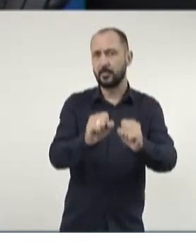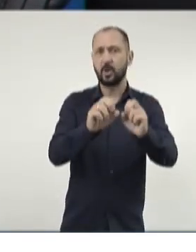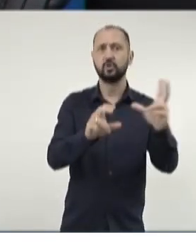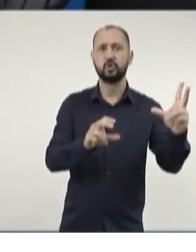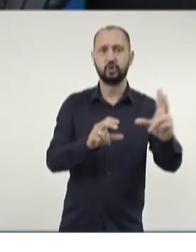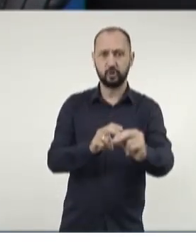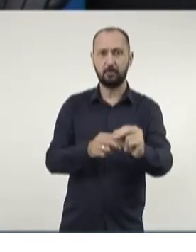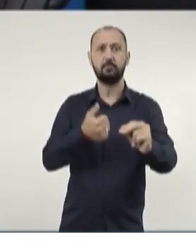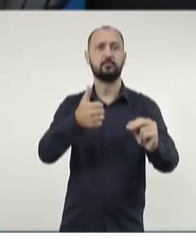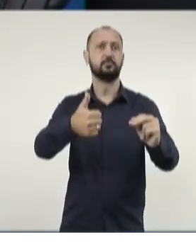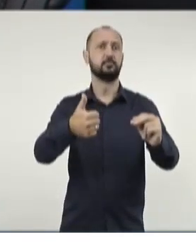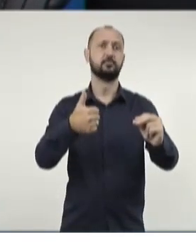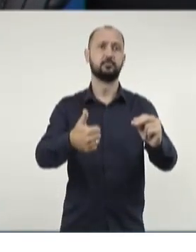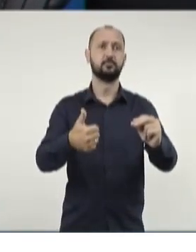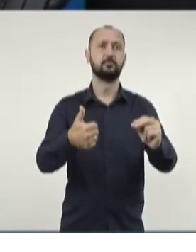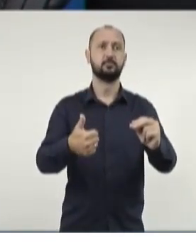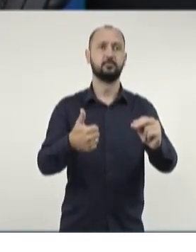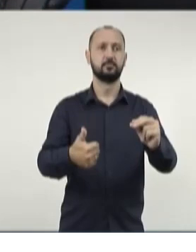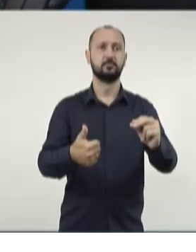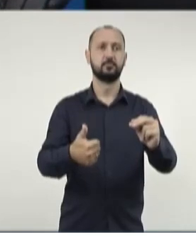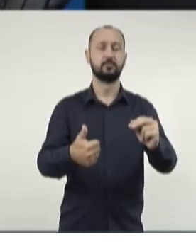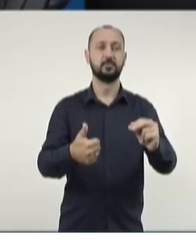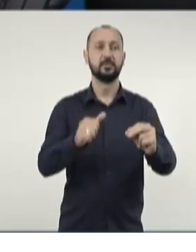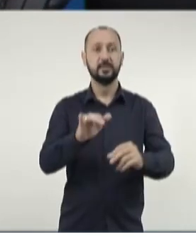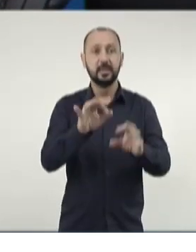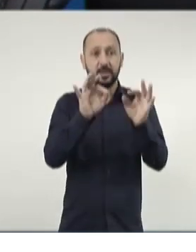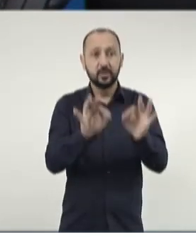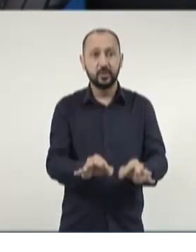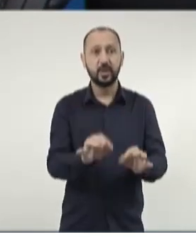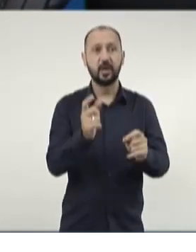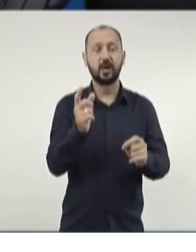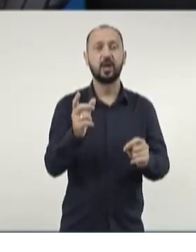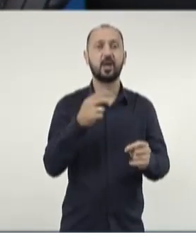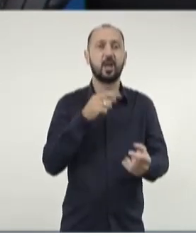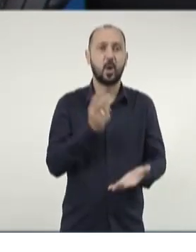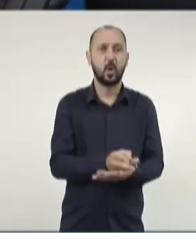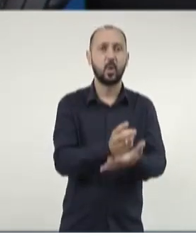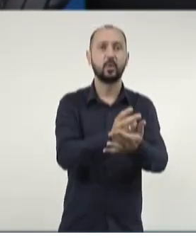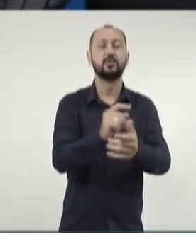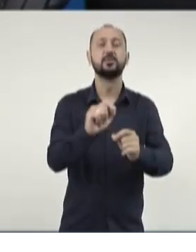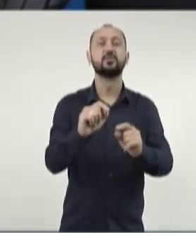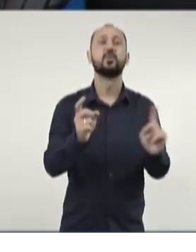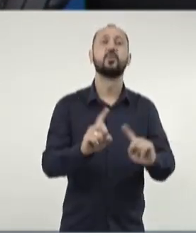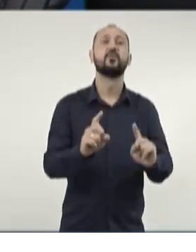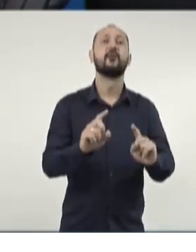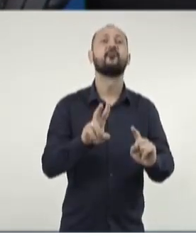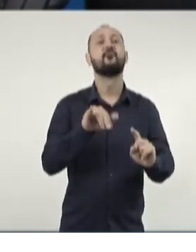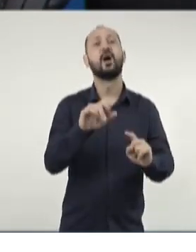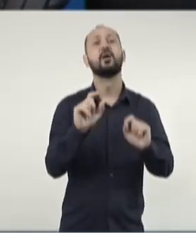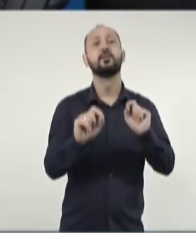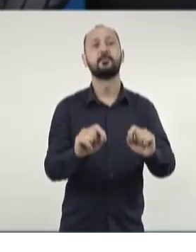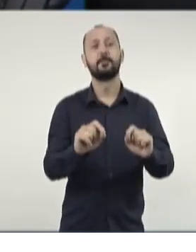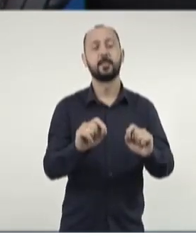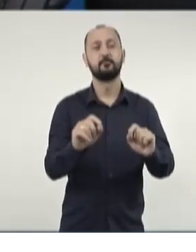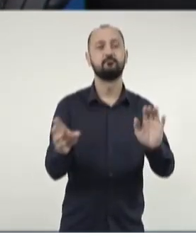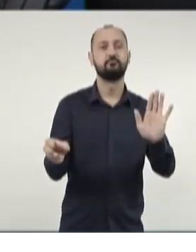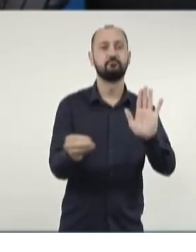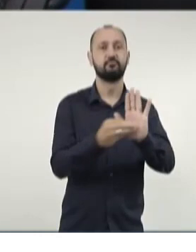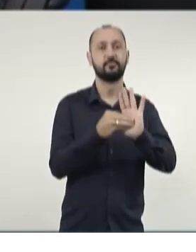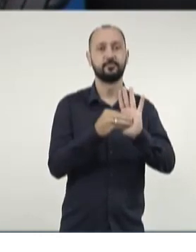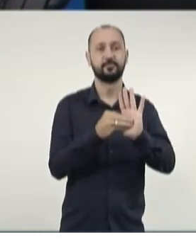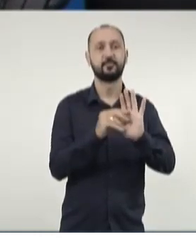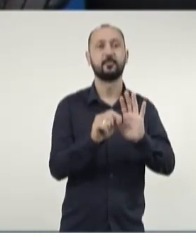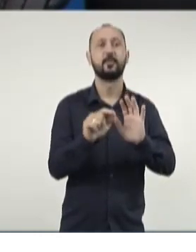tratamento? Tem. E se, de fato, a recusa prevalecer, isto vai para o prontuário.